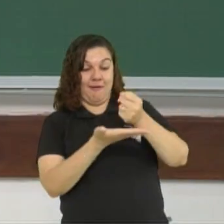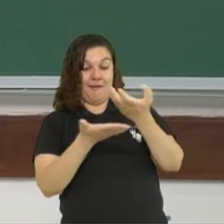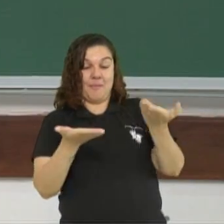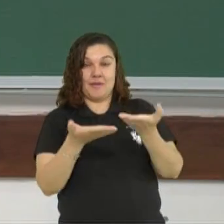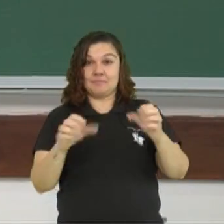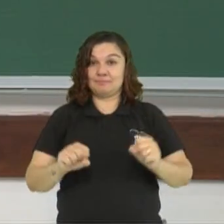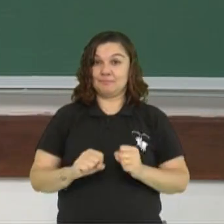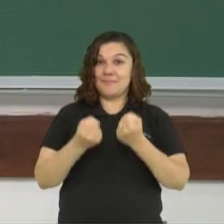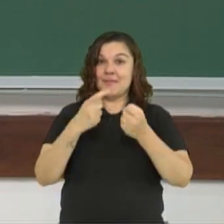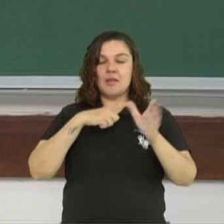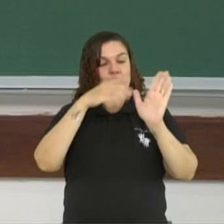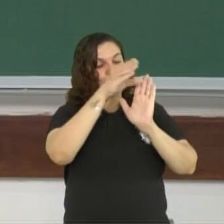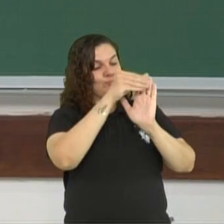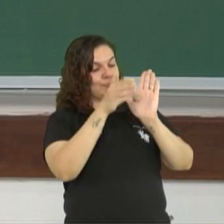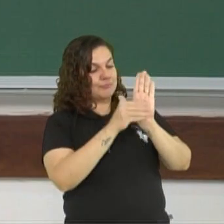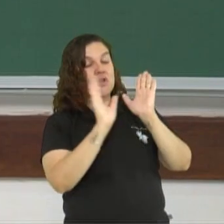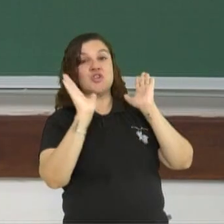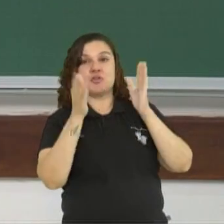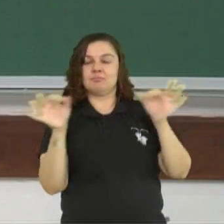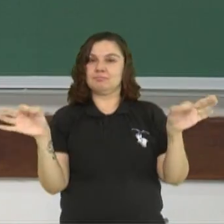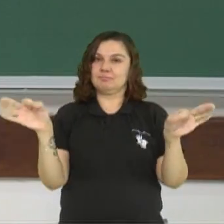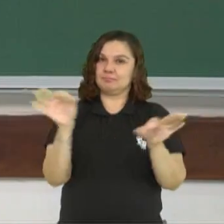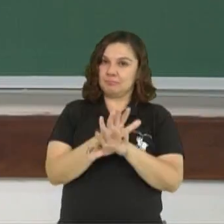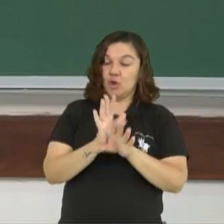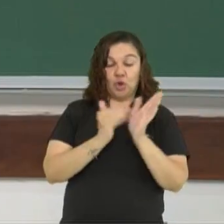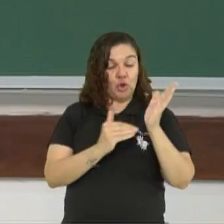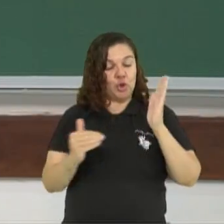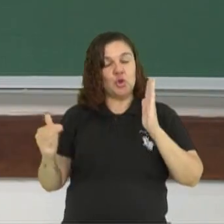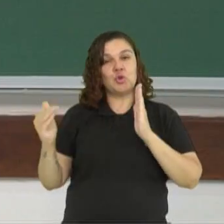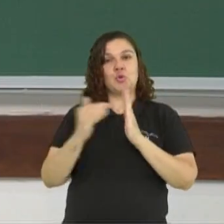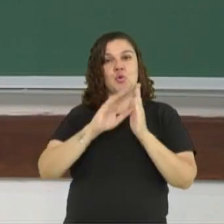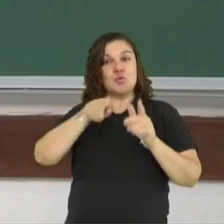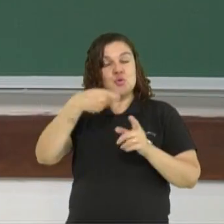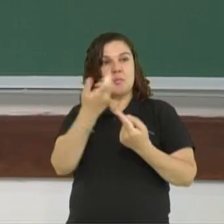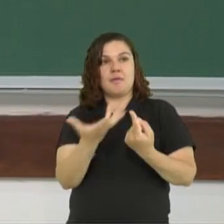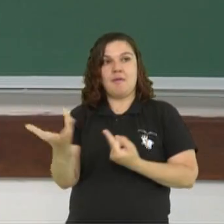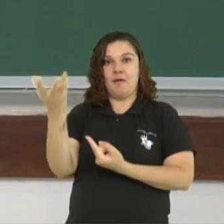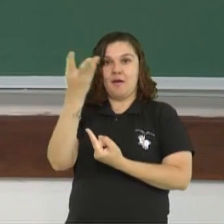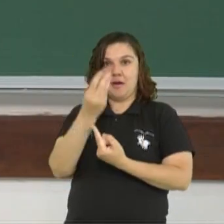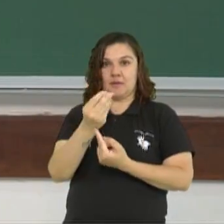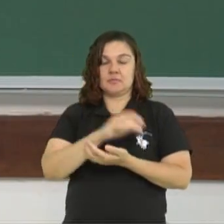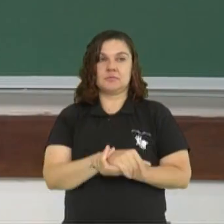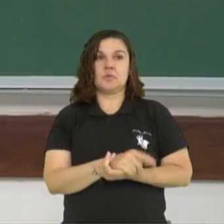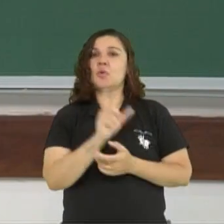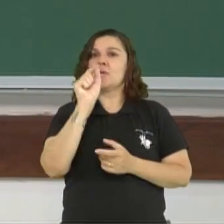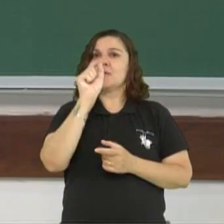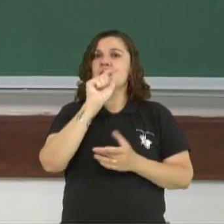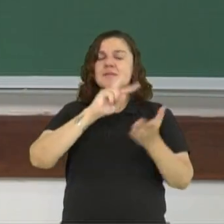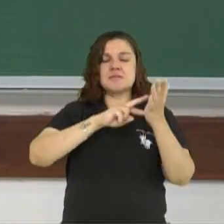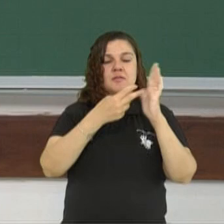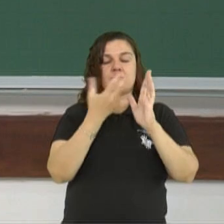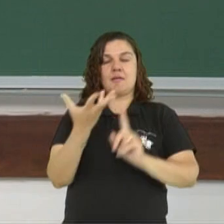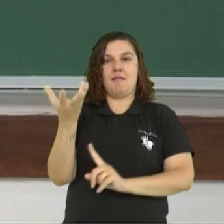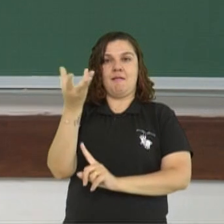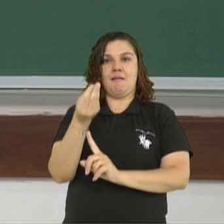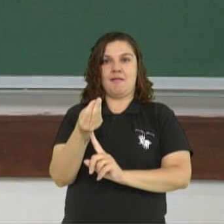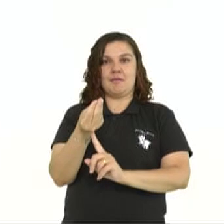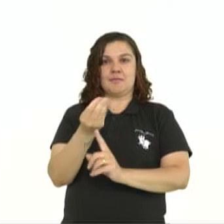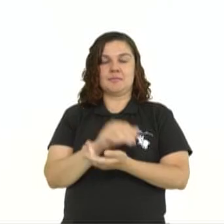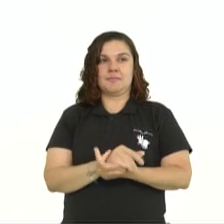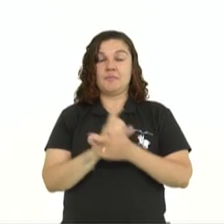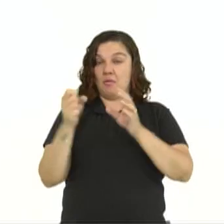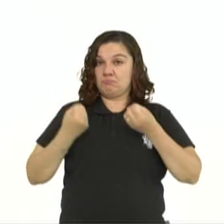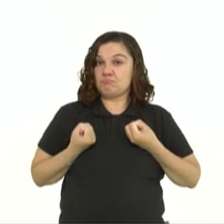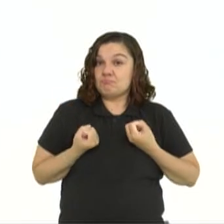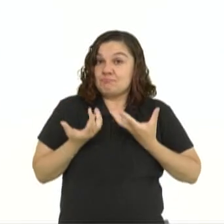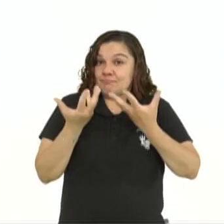gente ter conceitos bem definidos sobre qualquer aspecto referente à arte. Primeiro aspecto, arte. O que é arte? Expressão